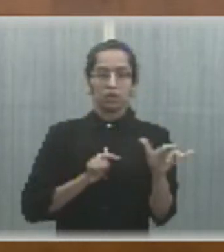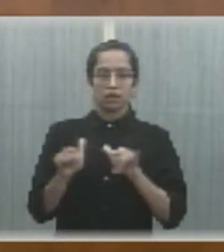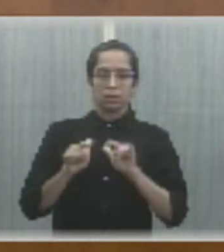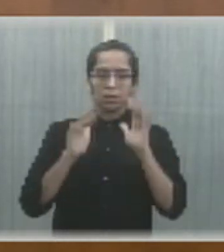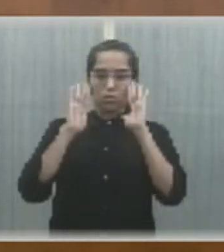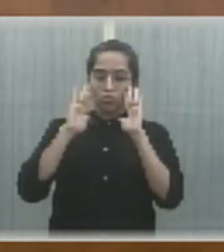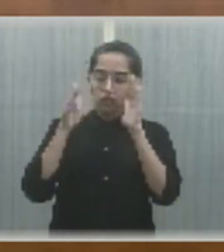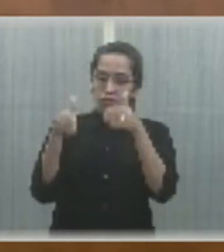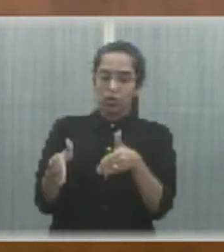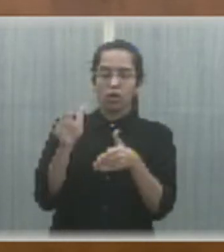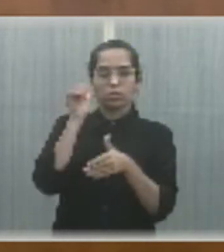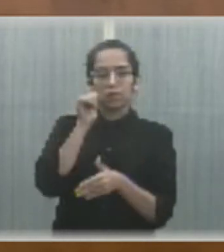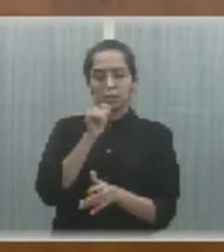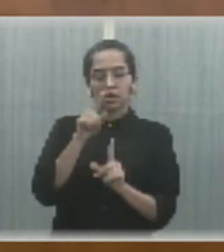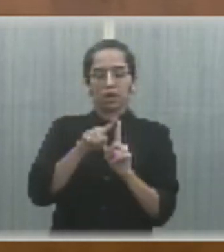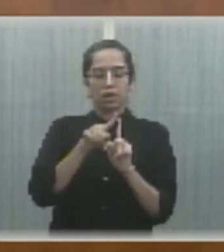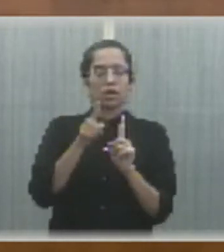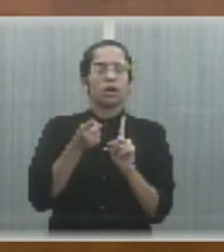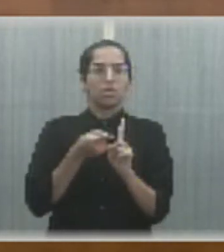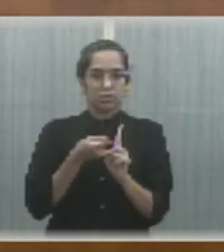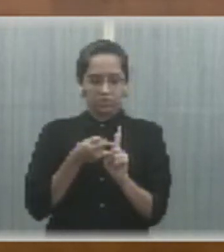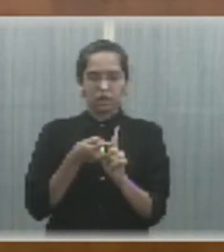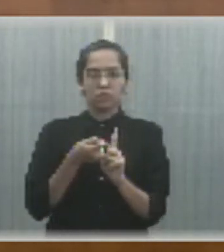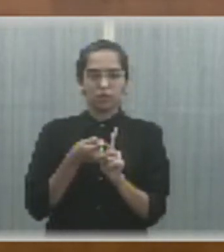acompanhando a mulher,